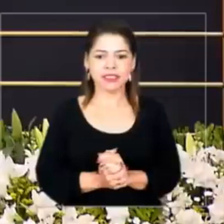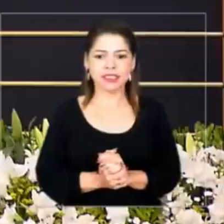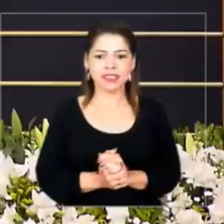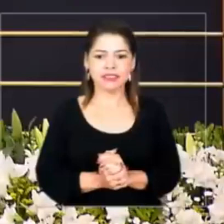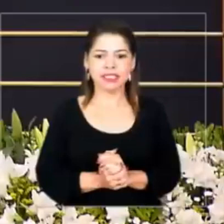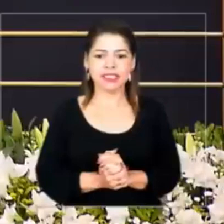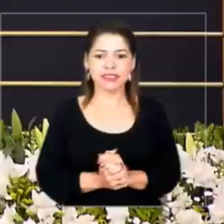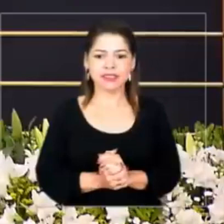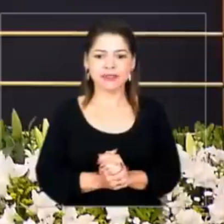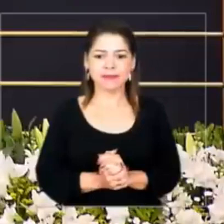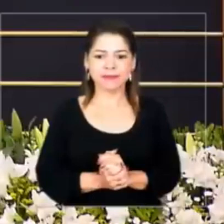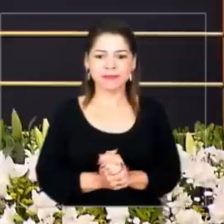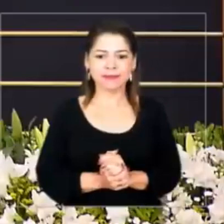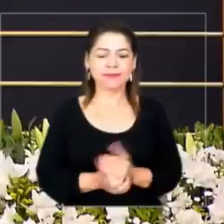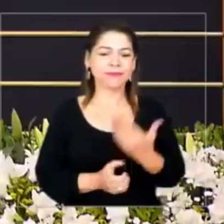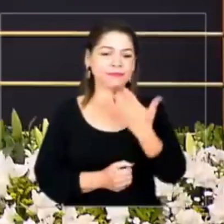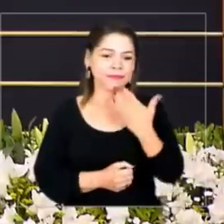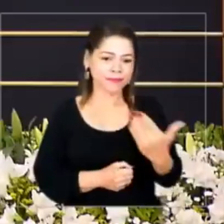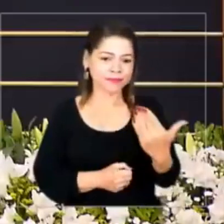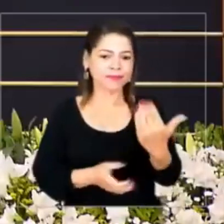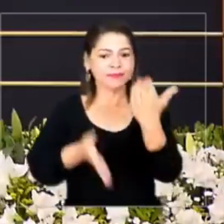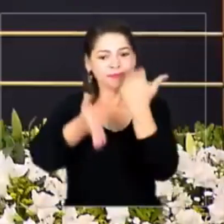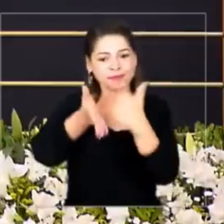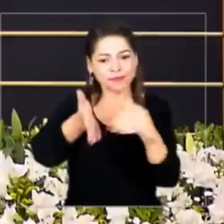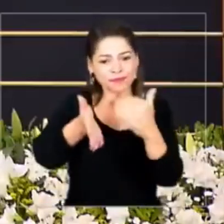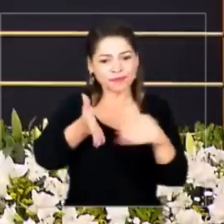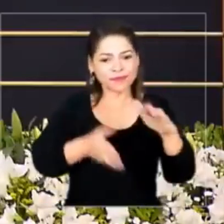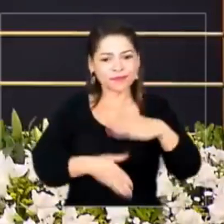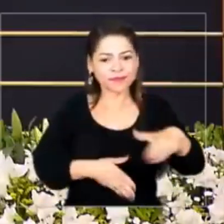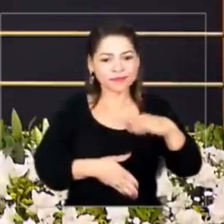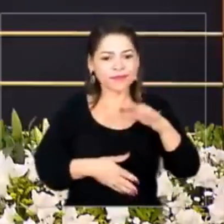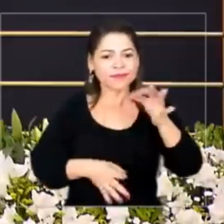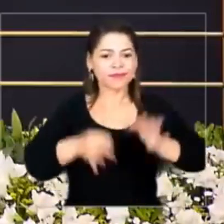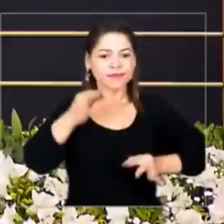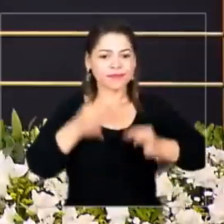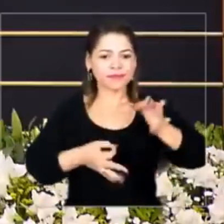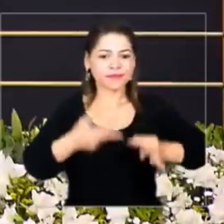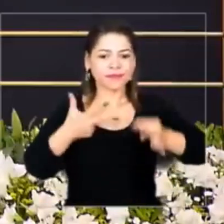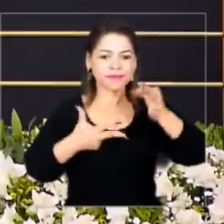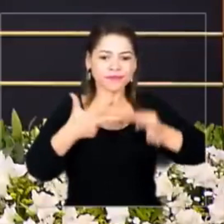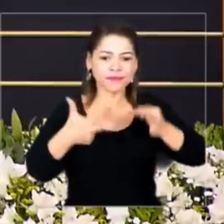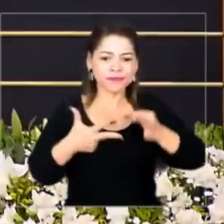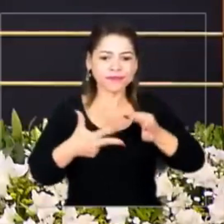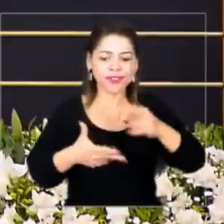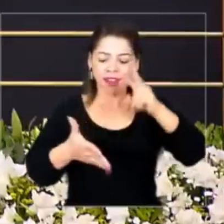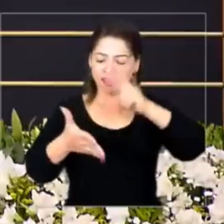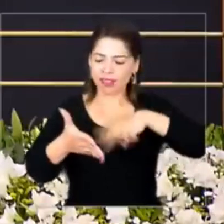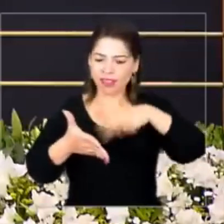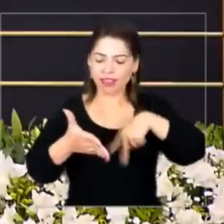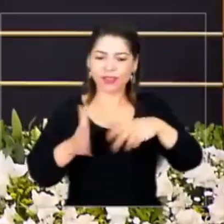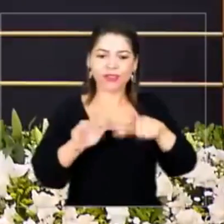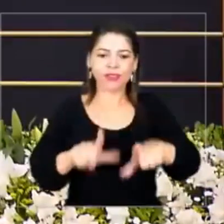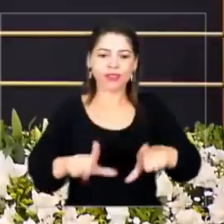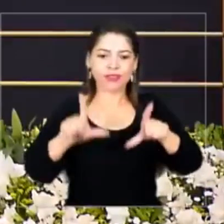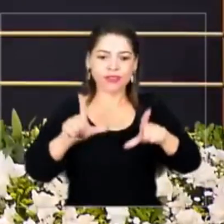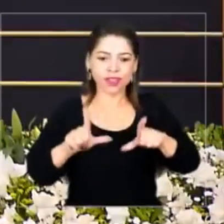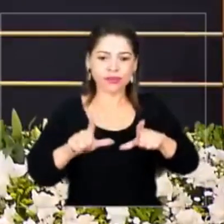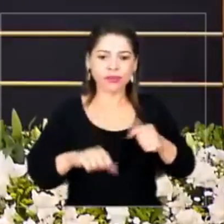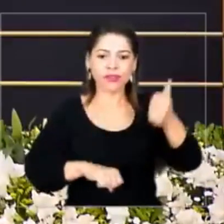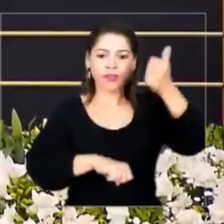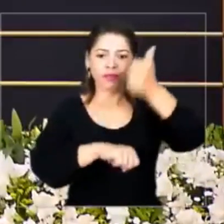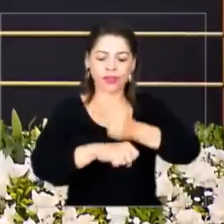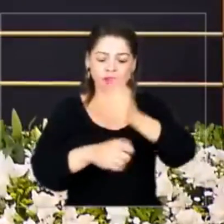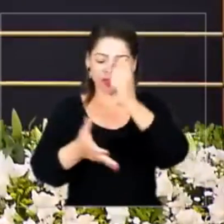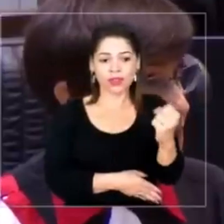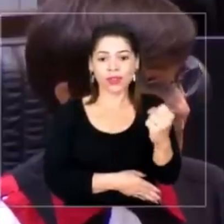para destacar o currículo de Liana Scheib. Ele citou o comprometimento irrestrito da agora ministra e a